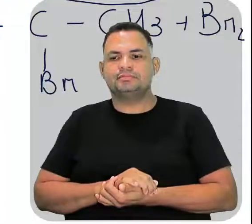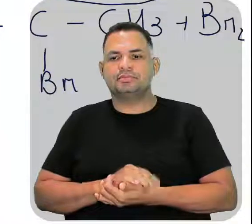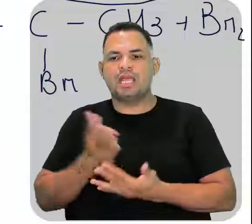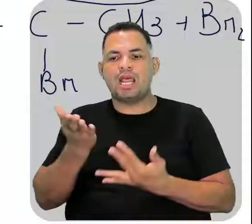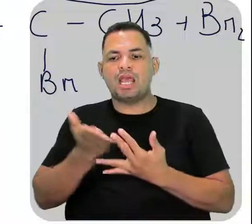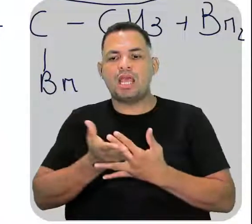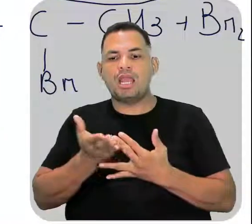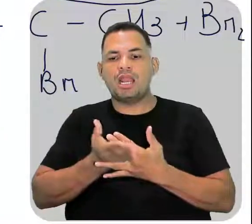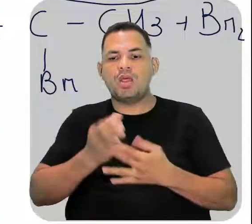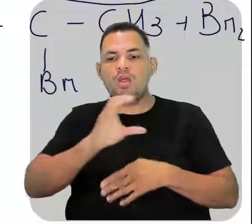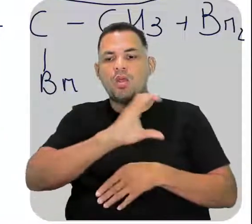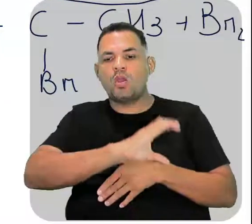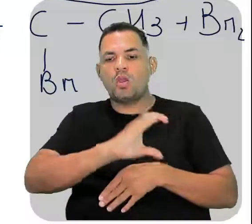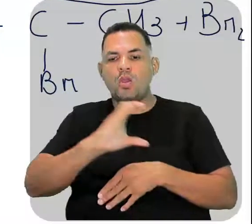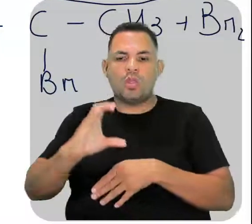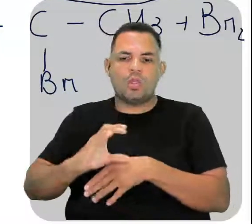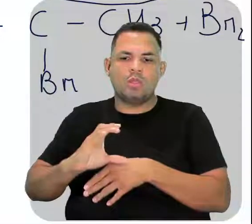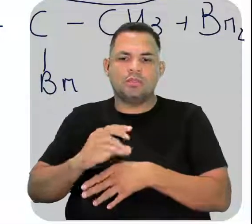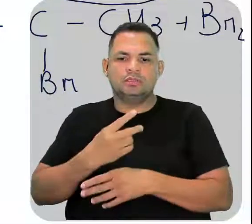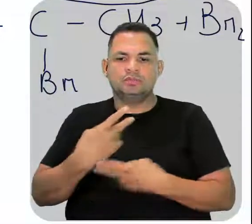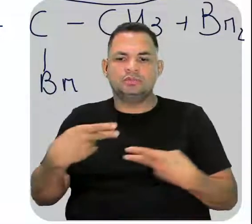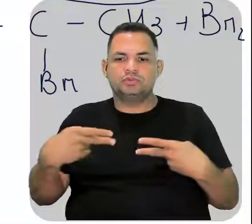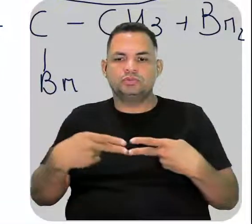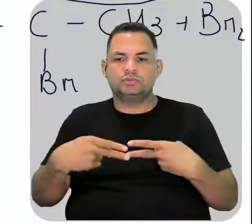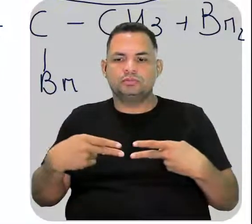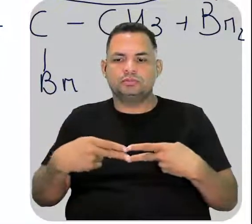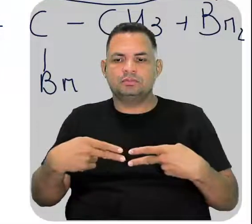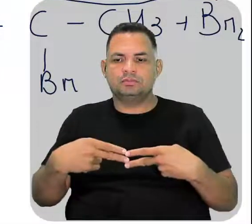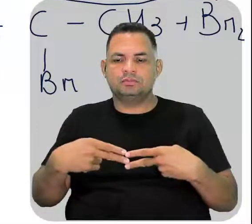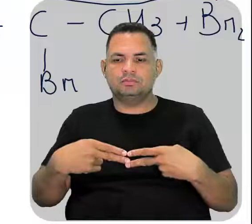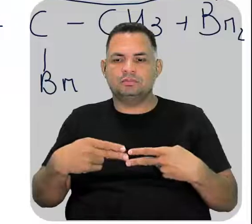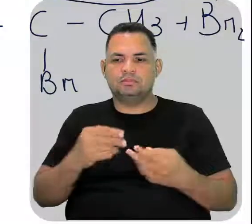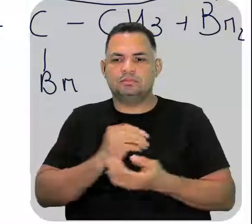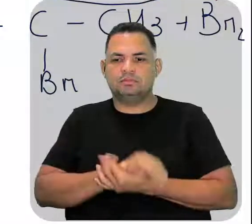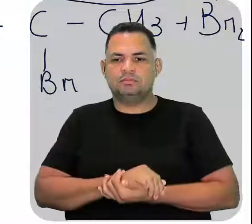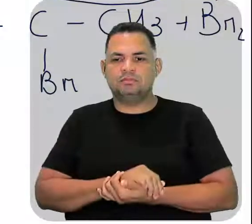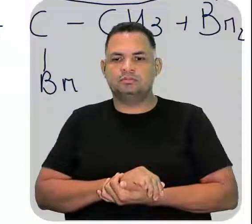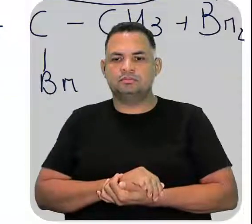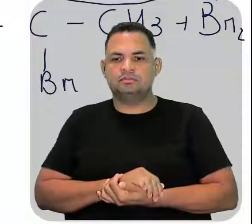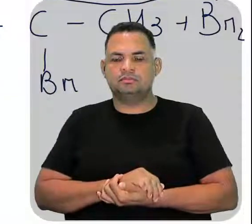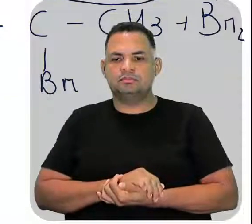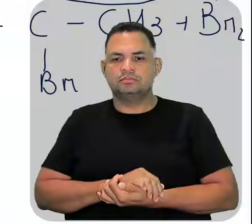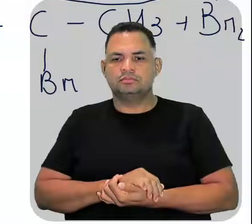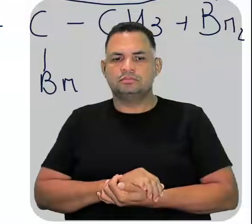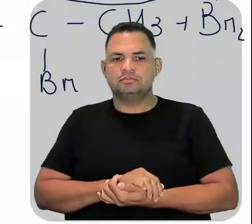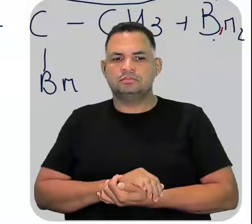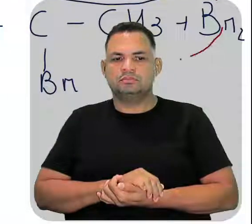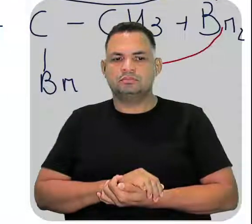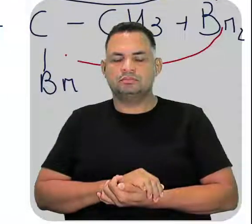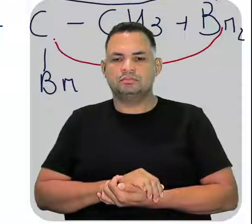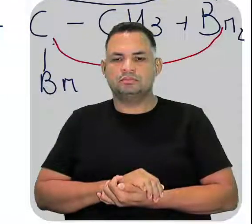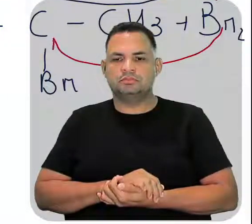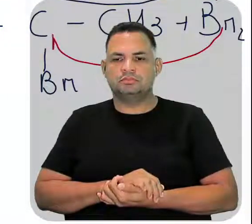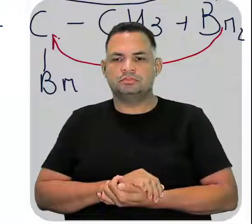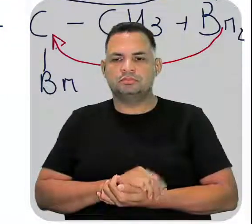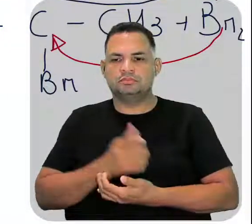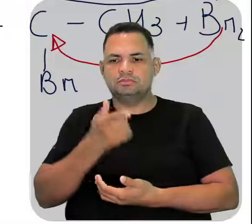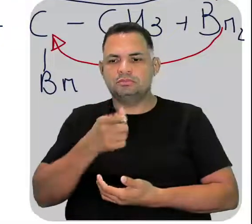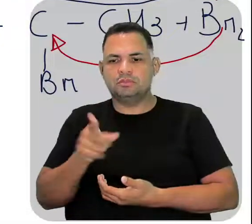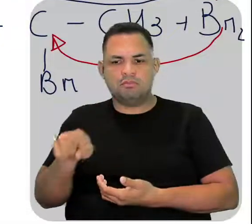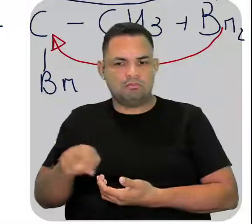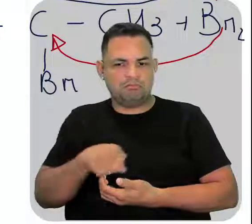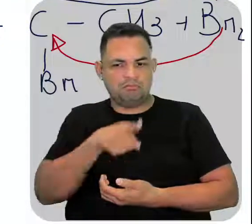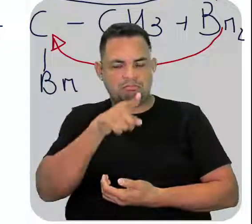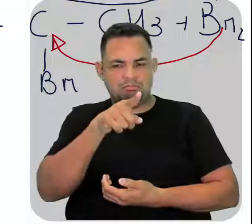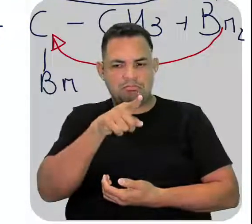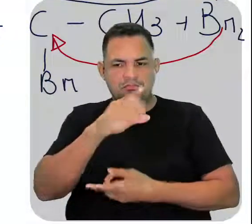os carbonos que estão fazendo a ligação dupla. Então, eu vou ter o bromo se ligando a esse carbono e o outro bromo